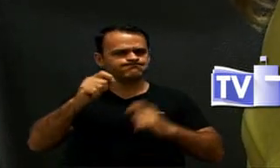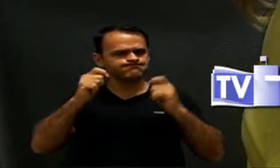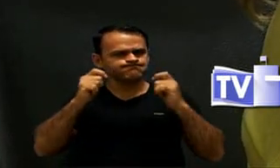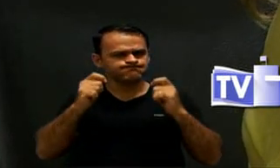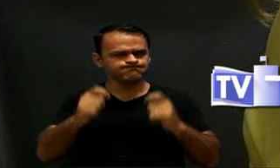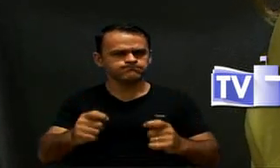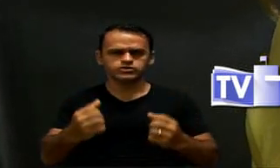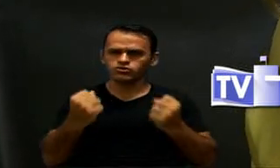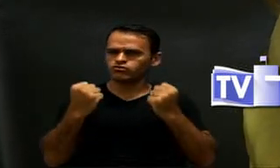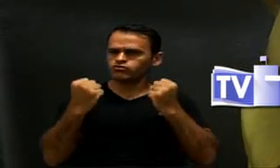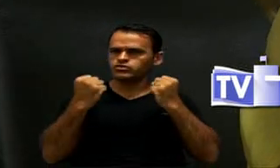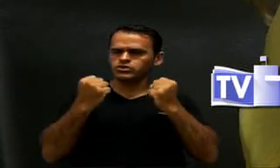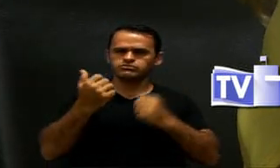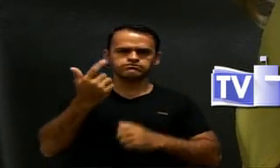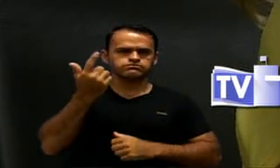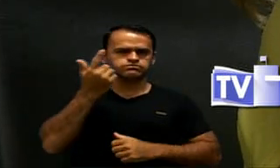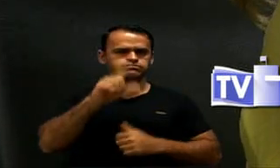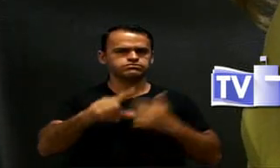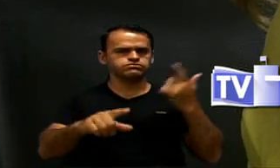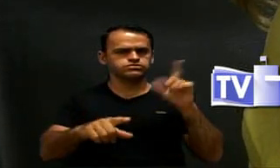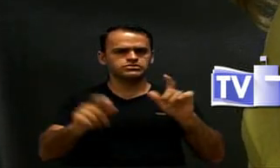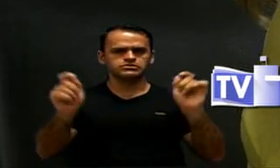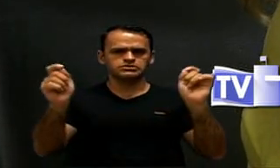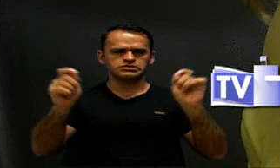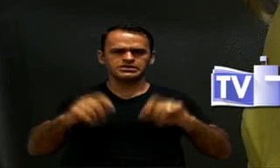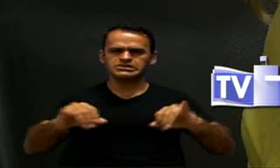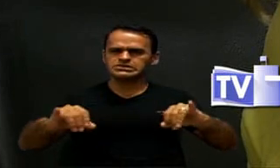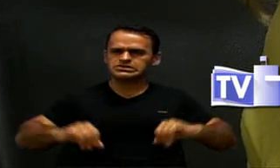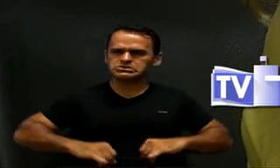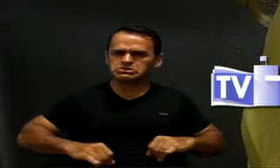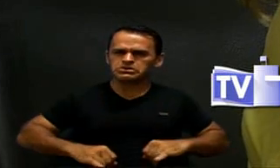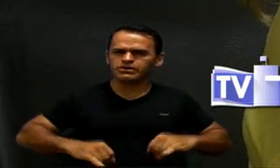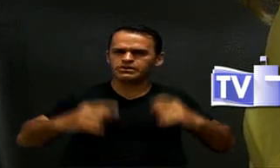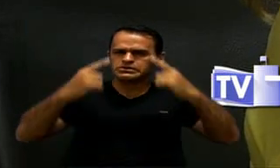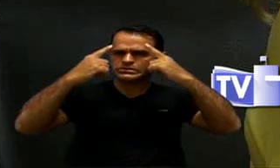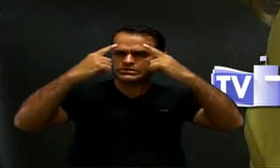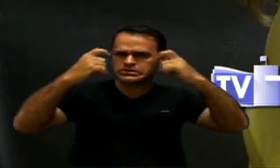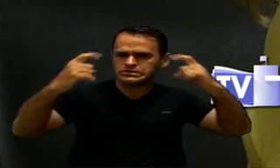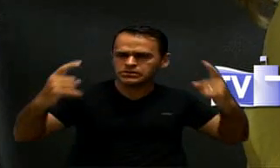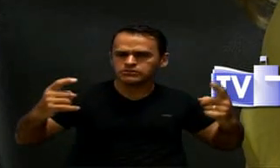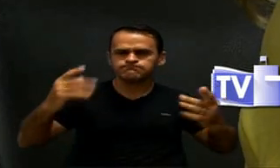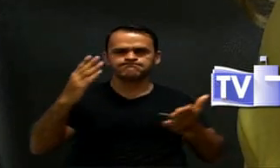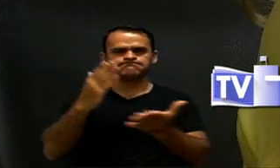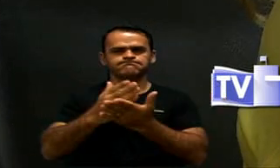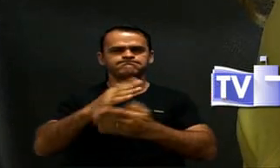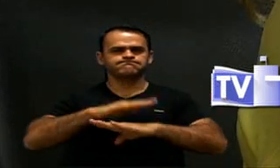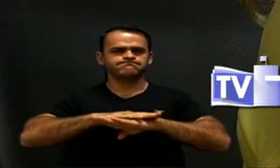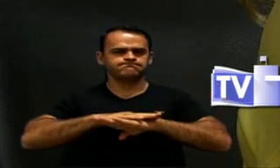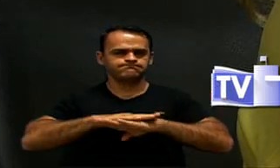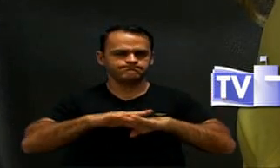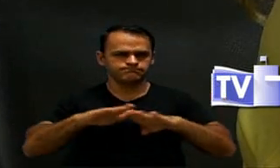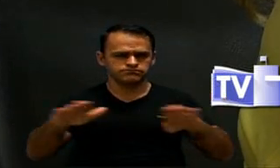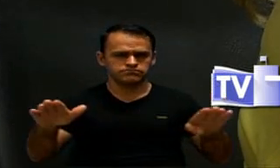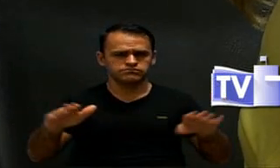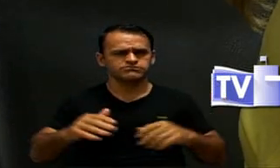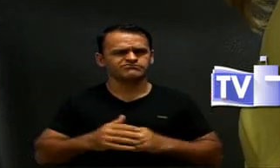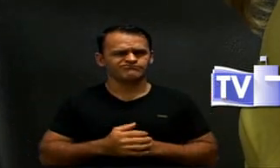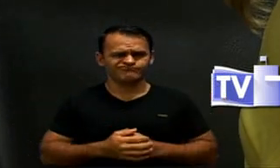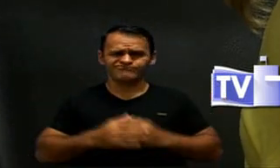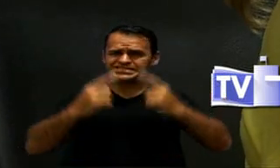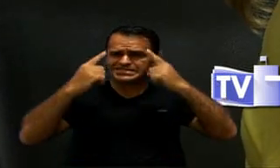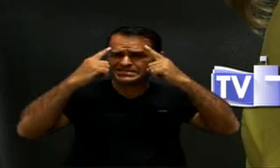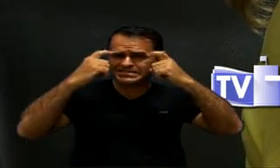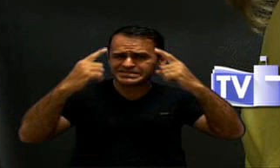ela consiga sair desse ciclo de violência. Porque o ciclo da violência, ele é